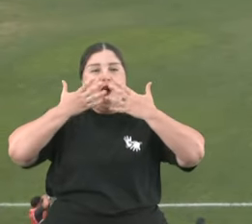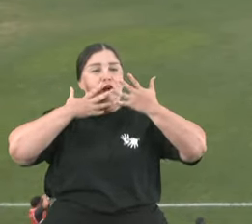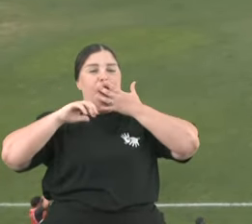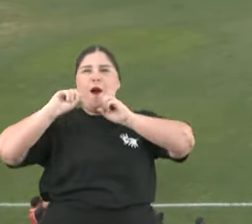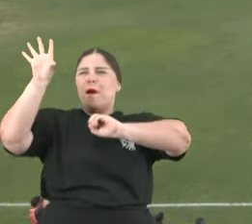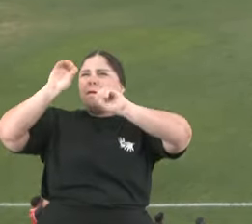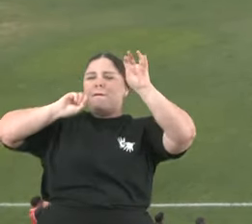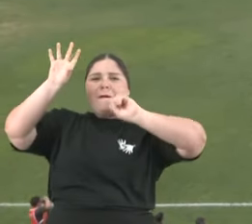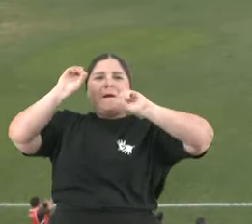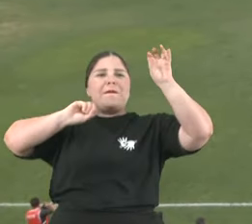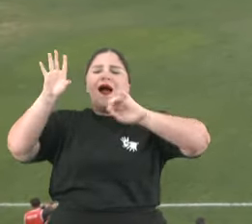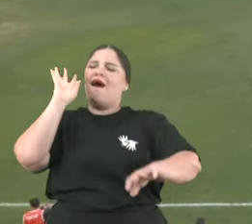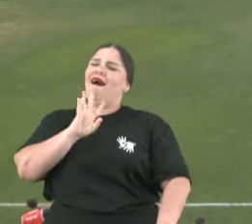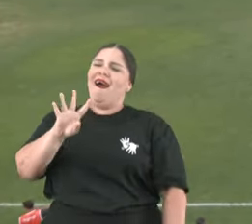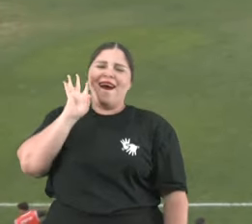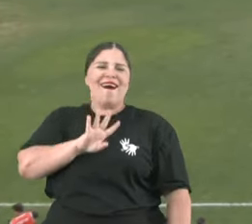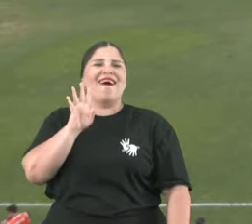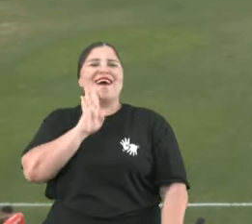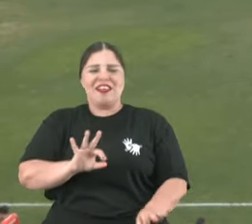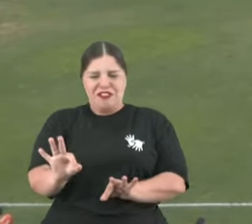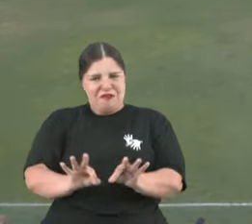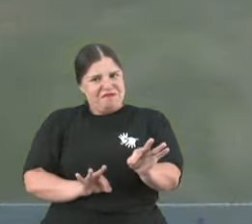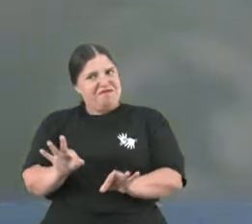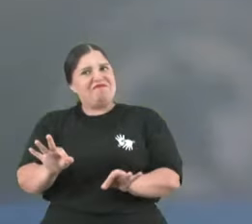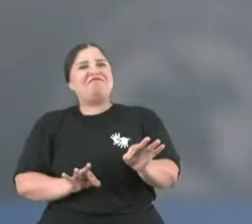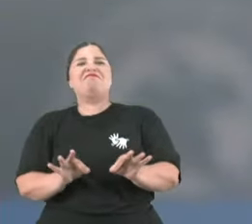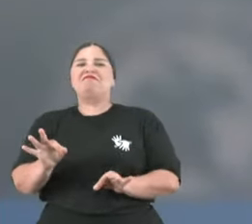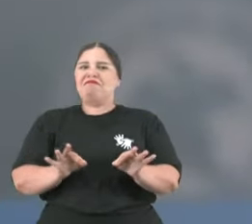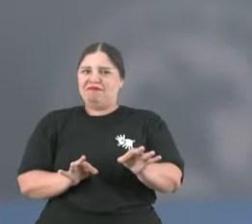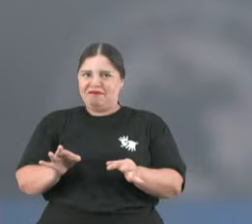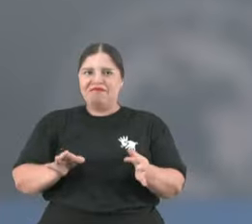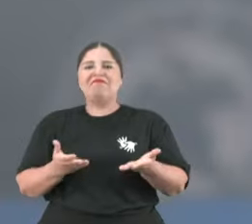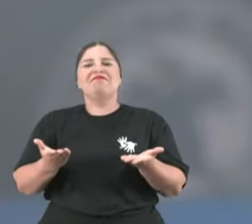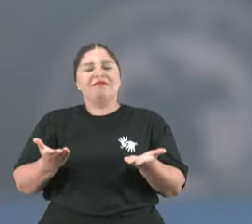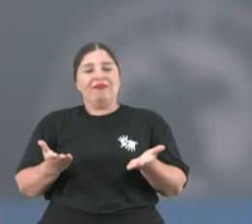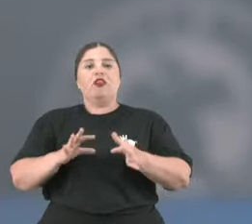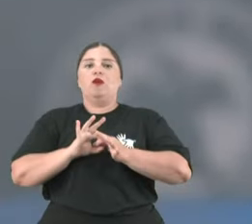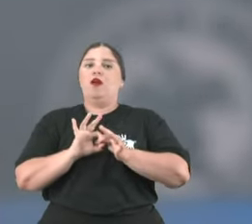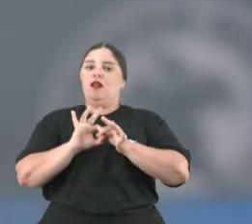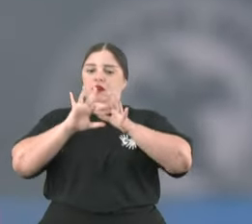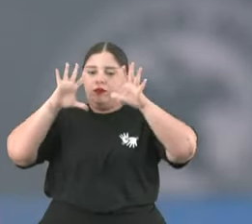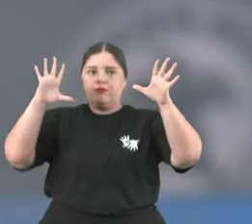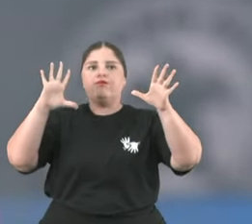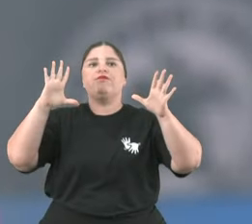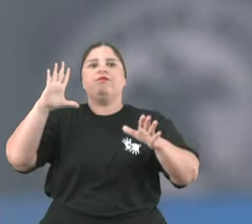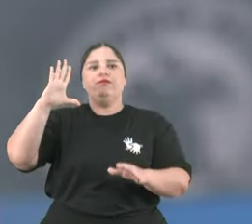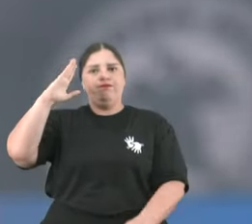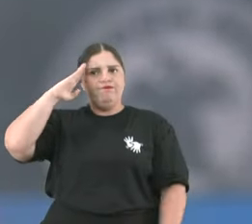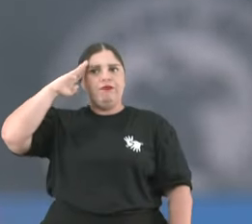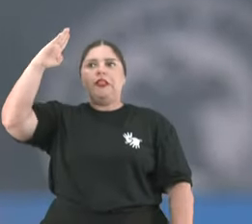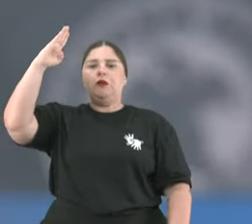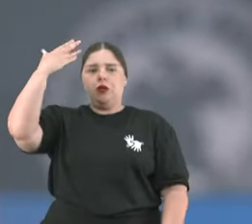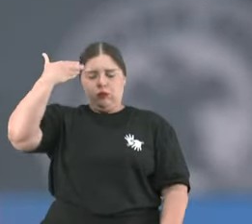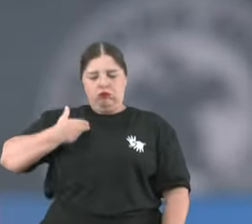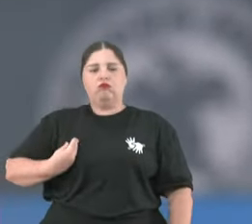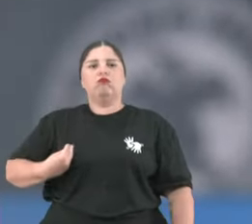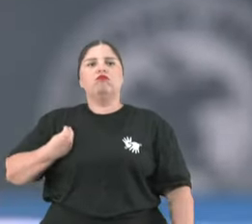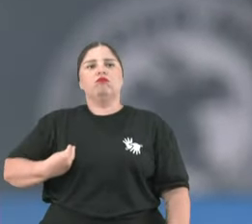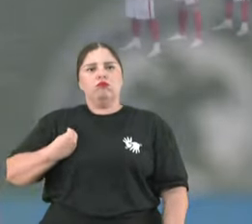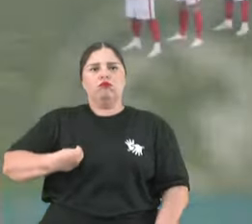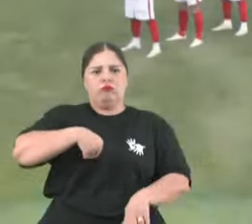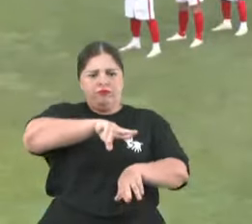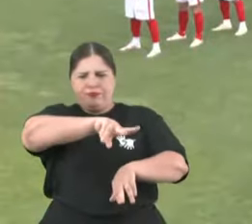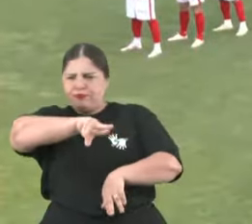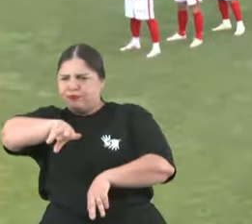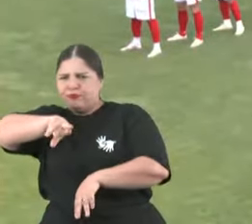muito legal. Toda a preparação que foi feita, né? Liberado pelo Corpo de Bombeiros. São muitos os militares do Corpo de Bombeiros presentes aqui